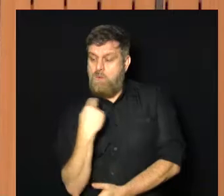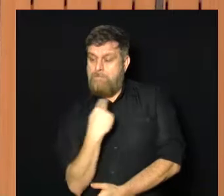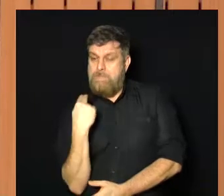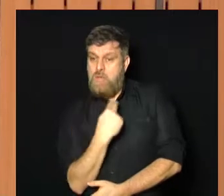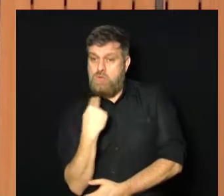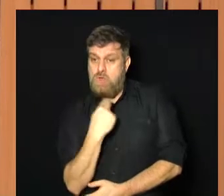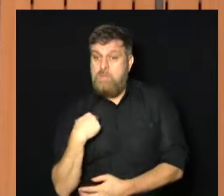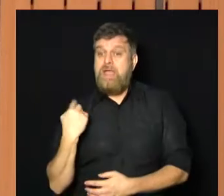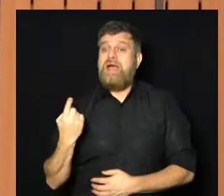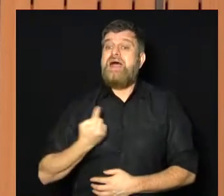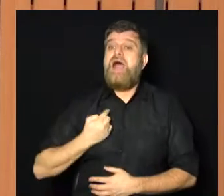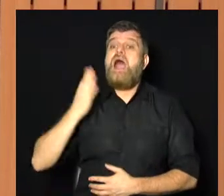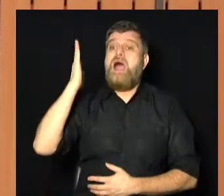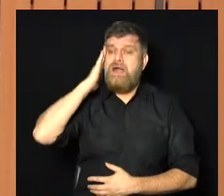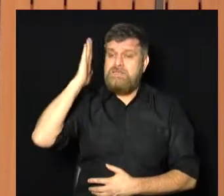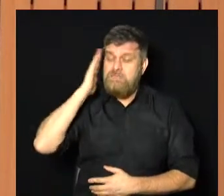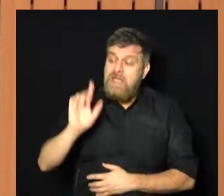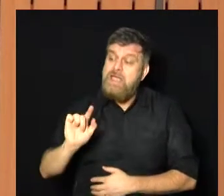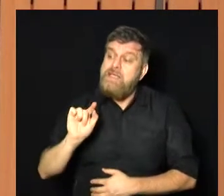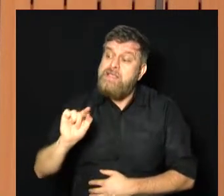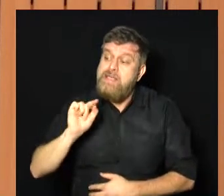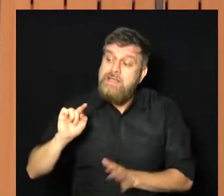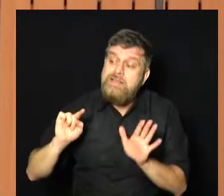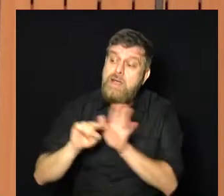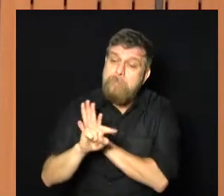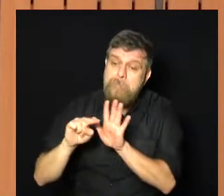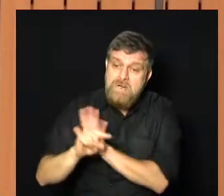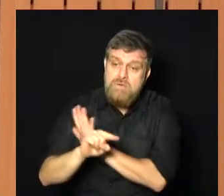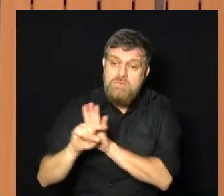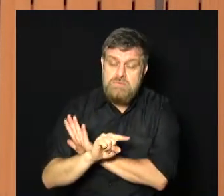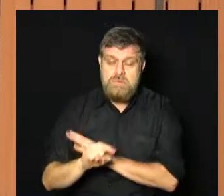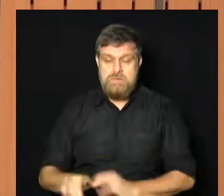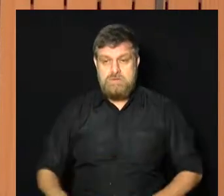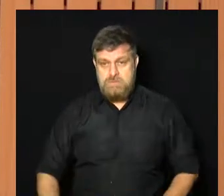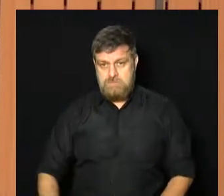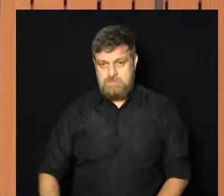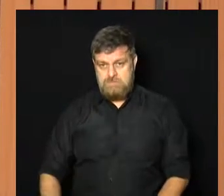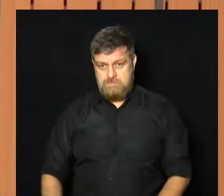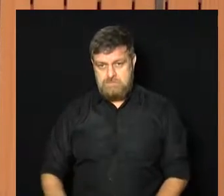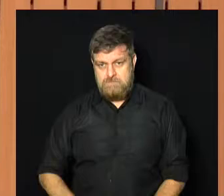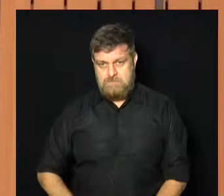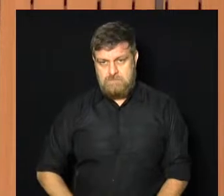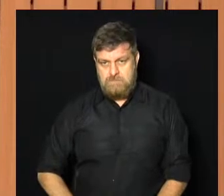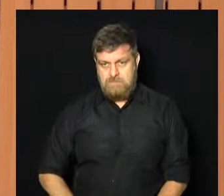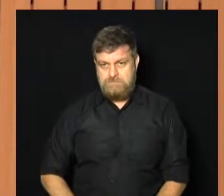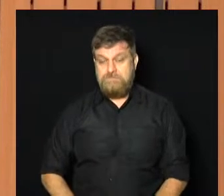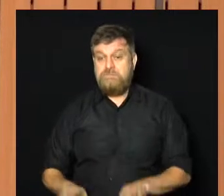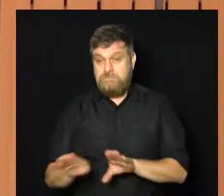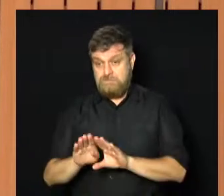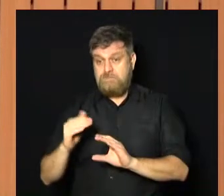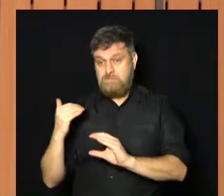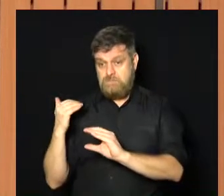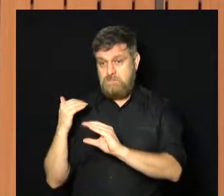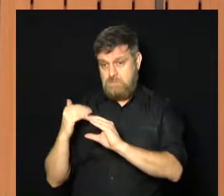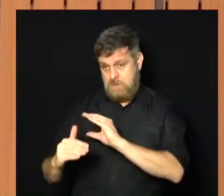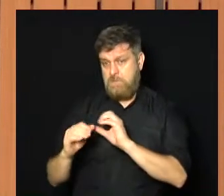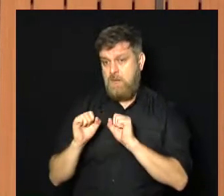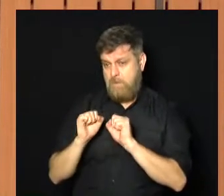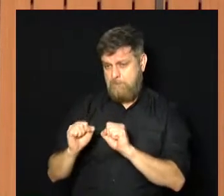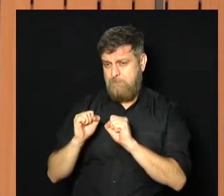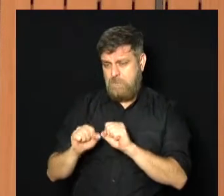gente poder identificar de quem veio a pergunta e o questionamento. Ou então pelo e-mail, que é